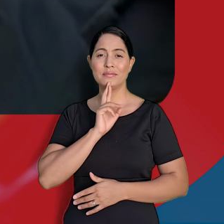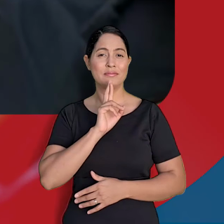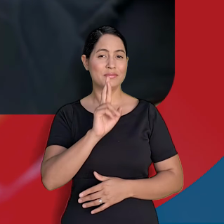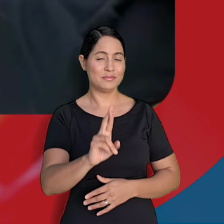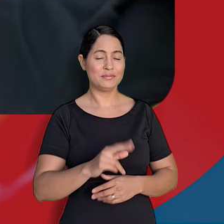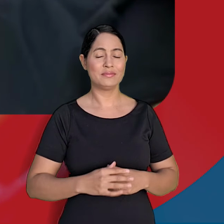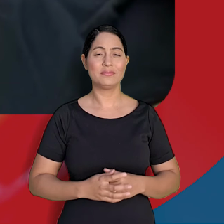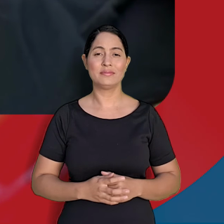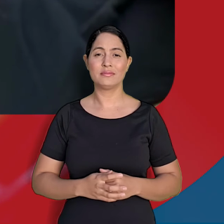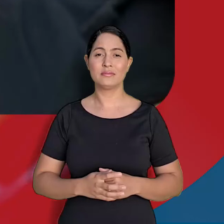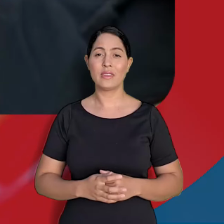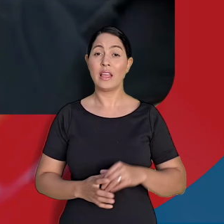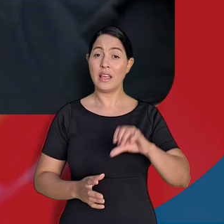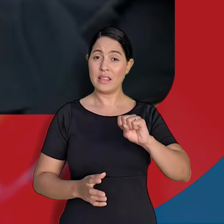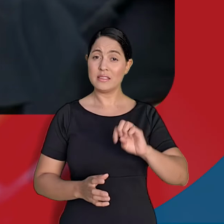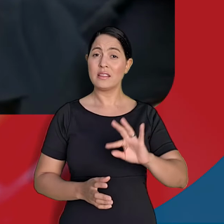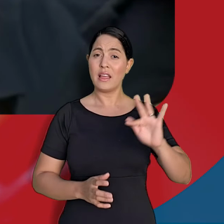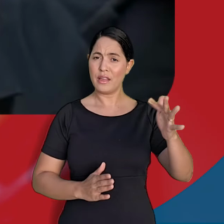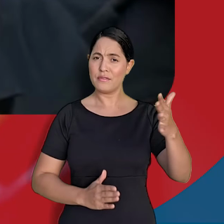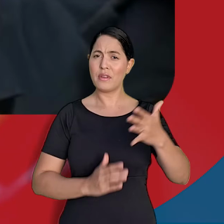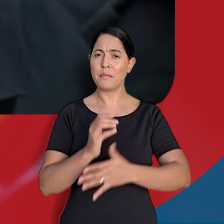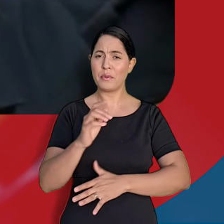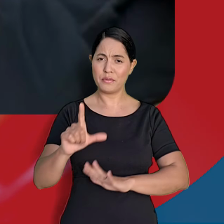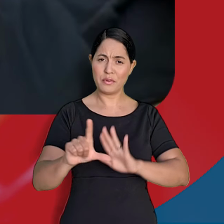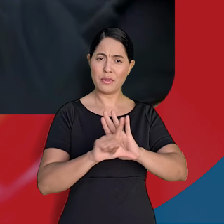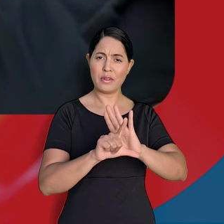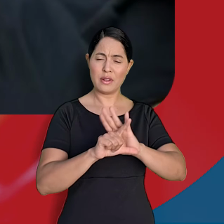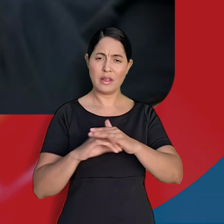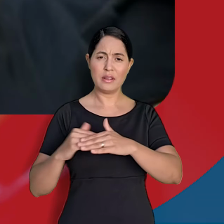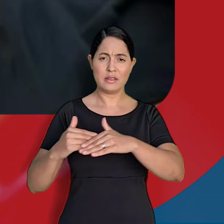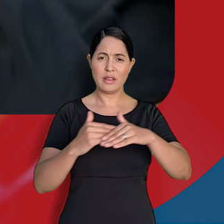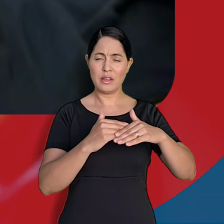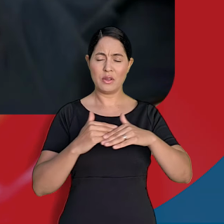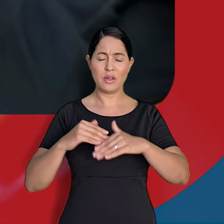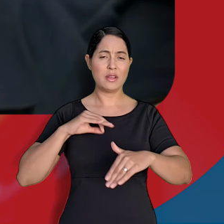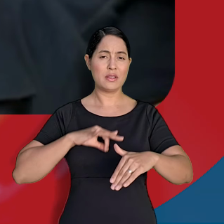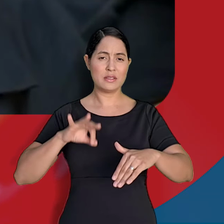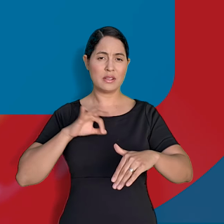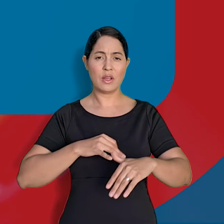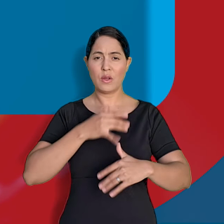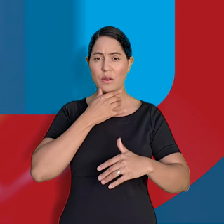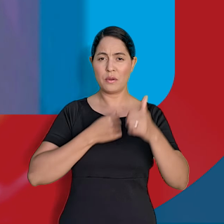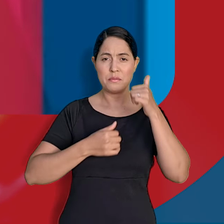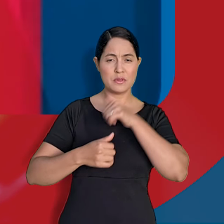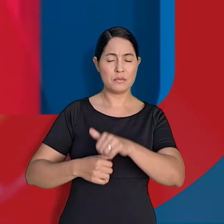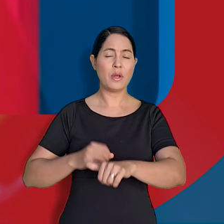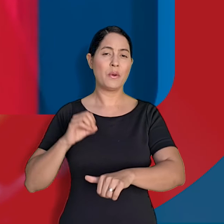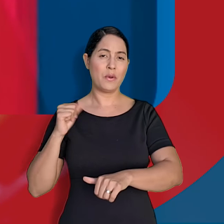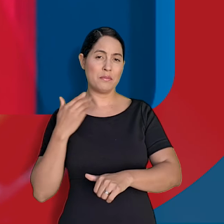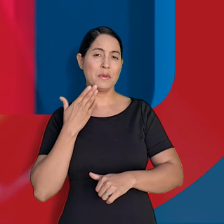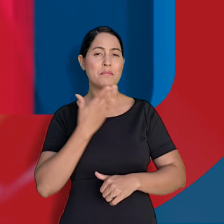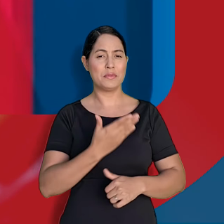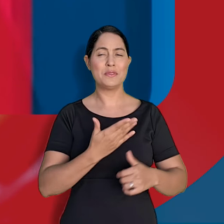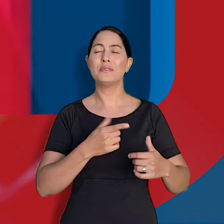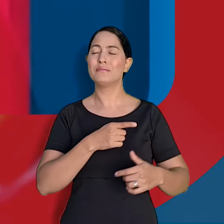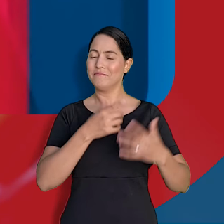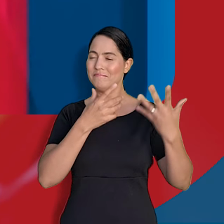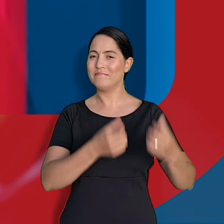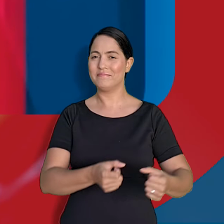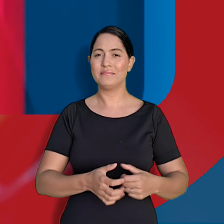da OAB, Supremo aprova a Lei da Igualdade Salarial entre Homens e Mulheres. Artigo: presidente